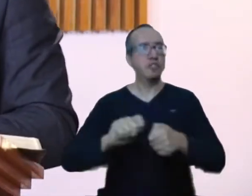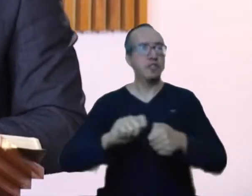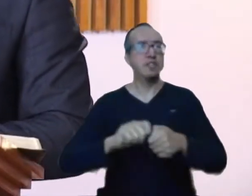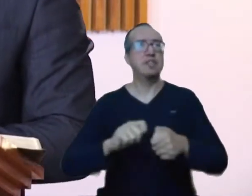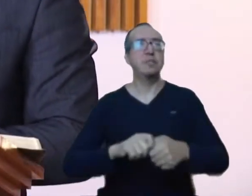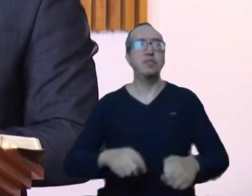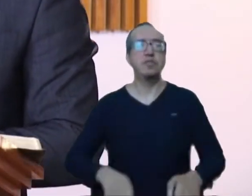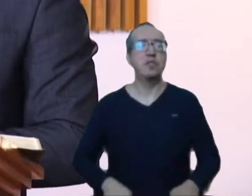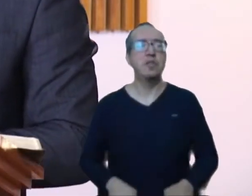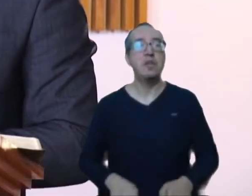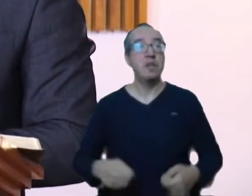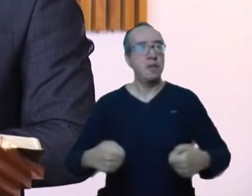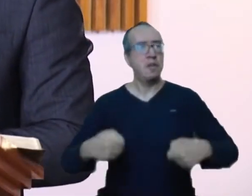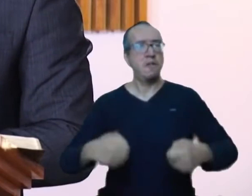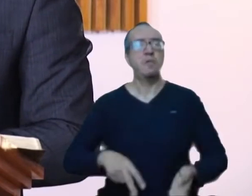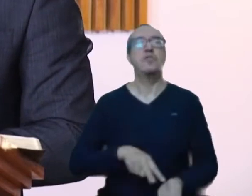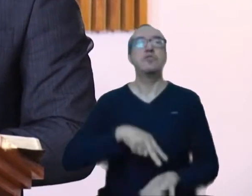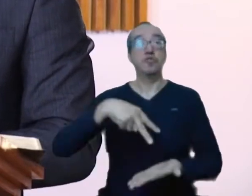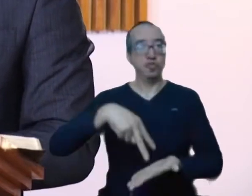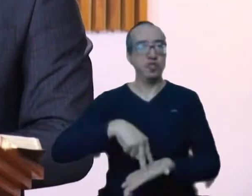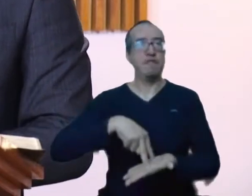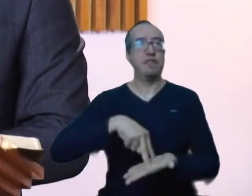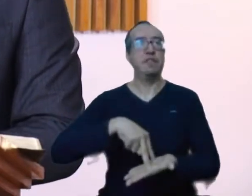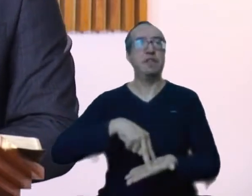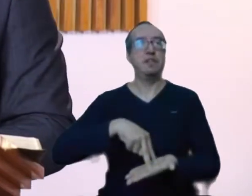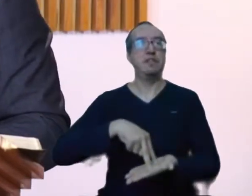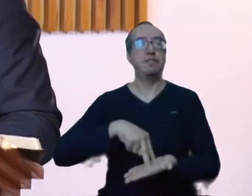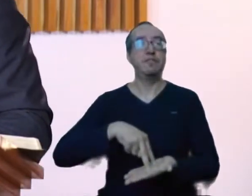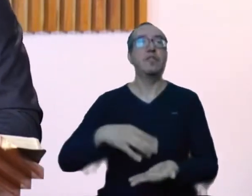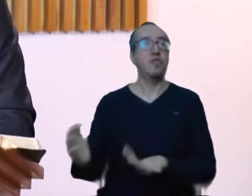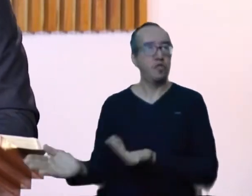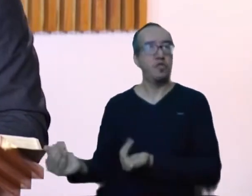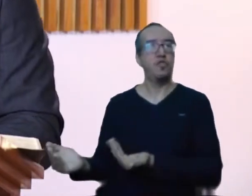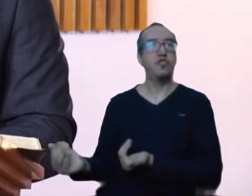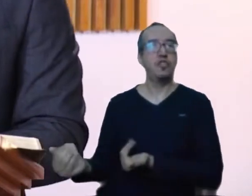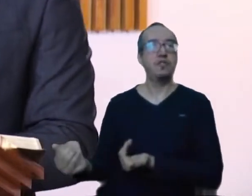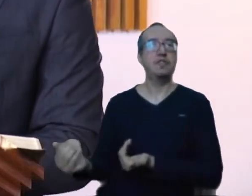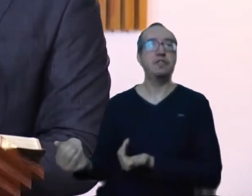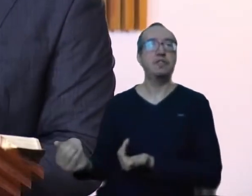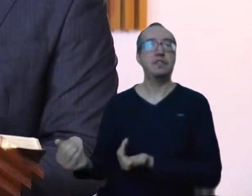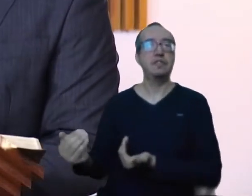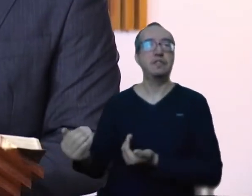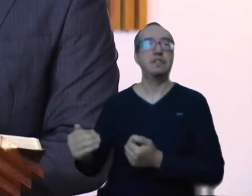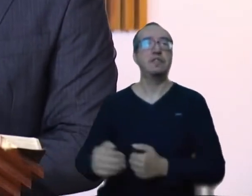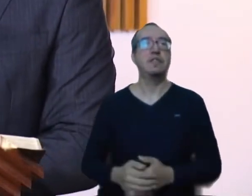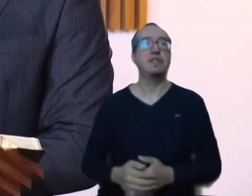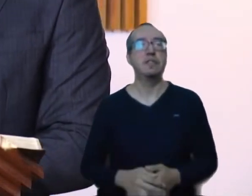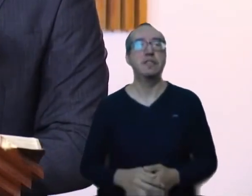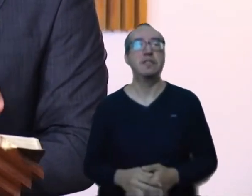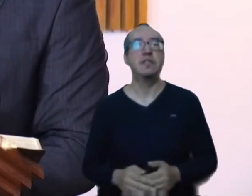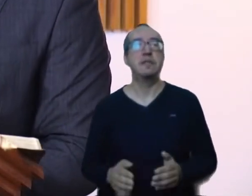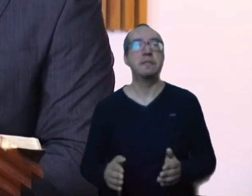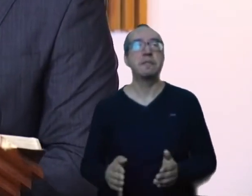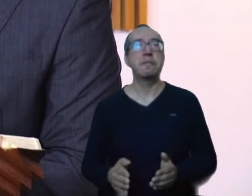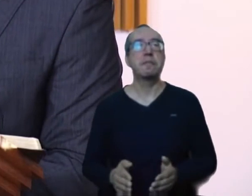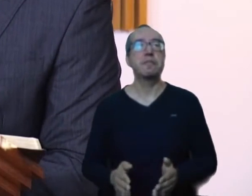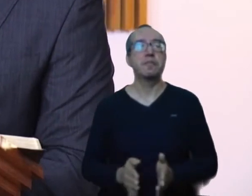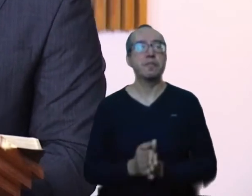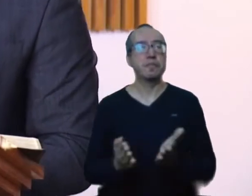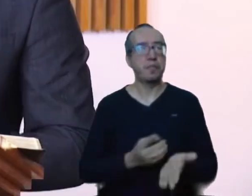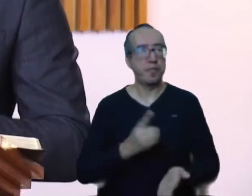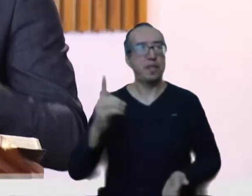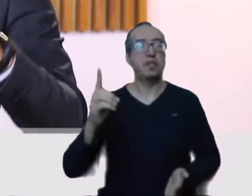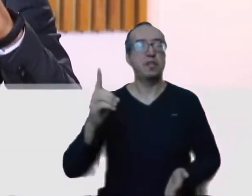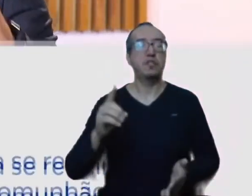colocá-los de pé. A inspiração, comentando esse fato, no livro Atos dos Apóstolos, diz